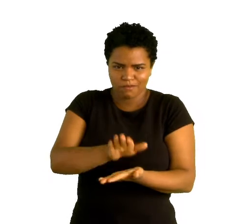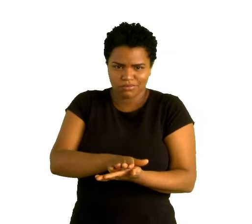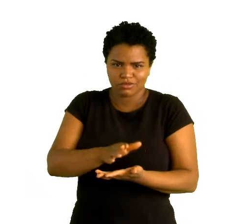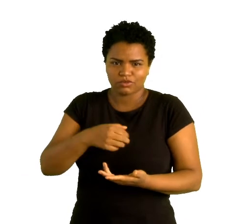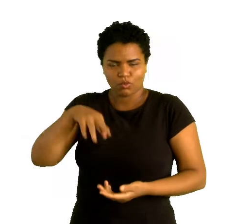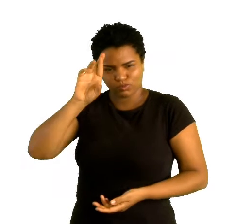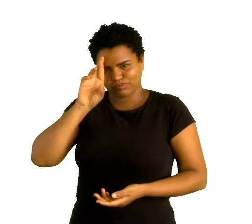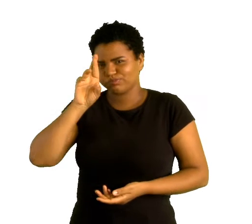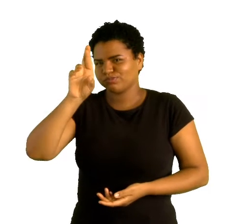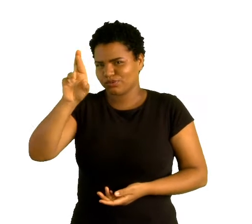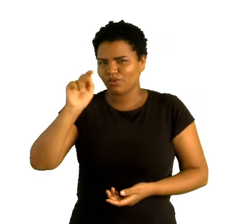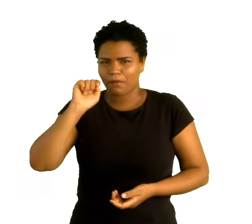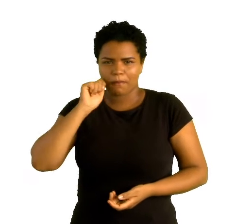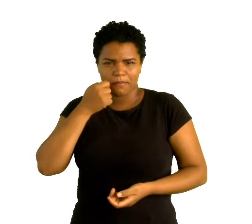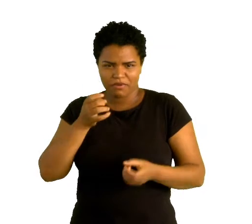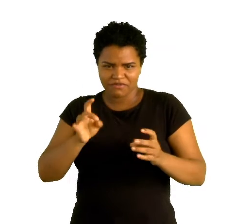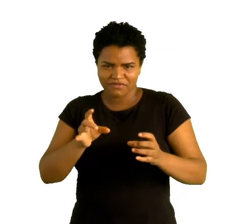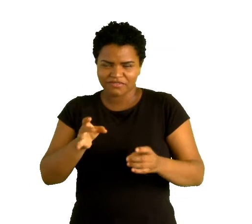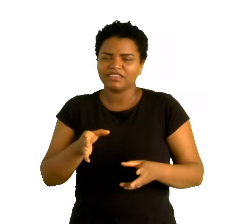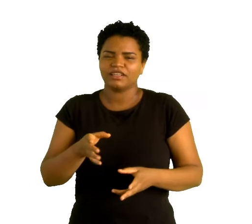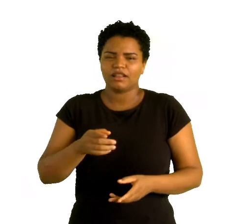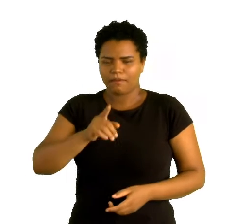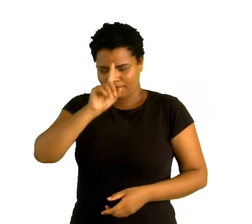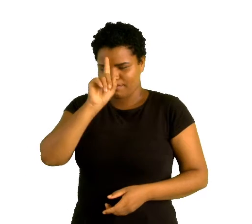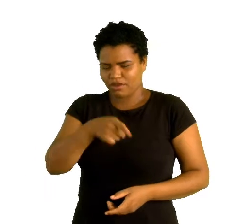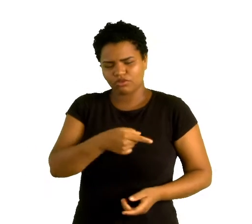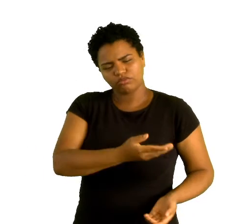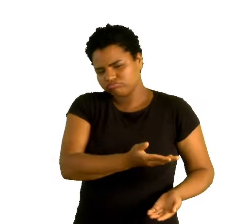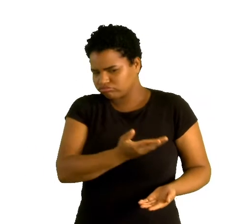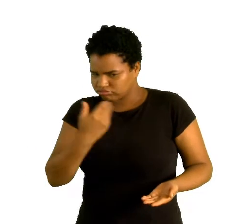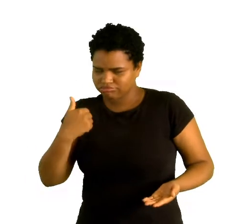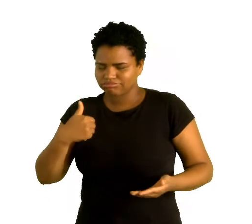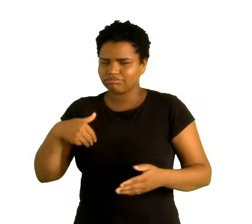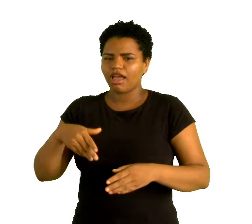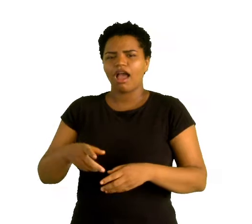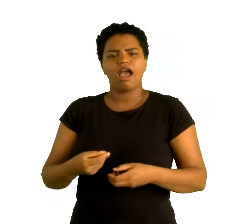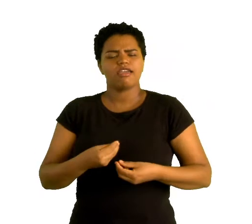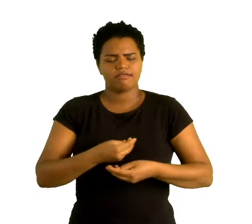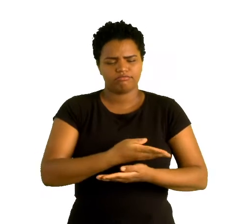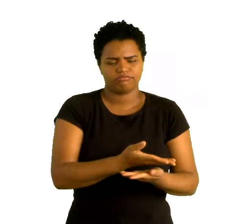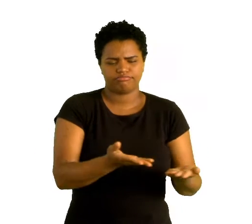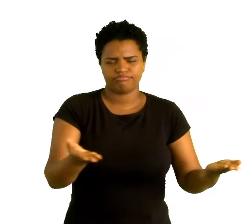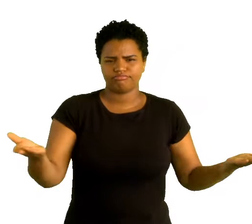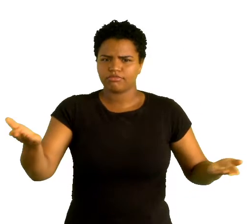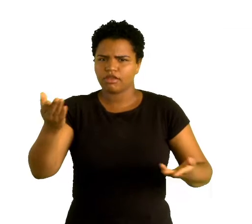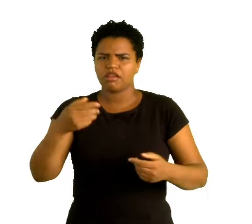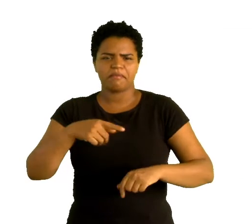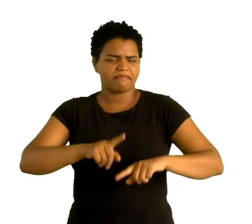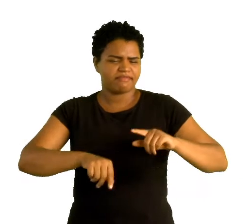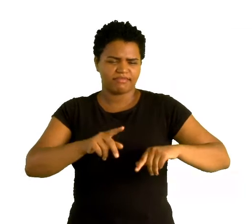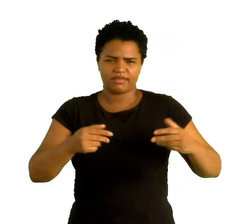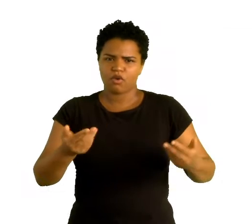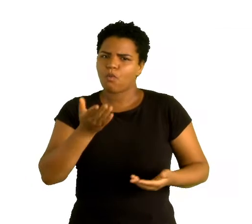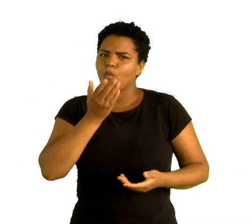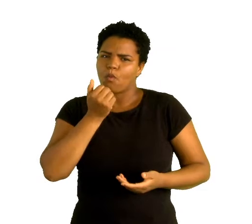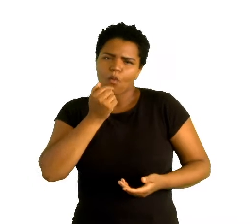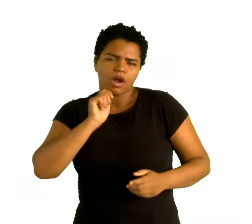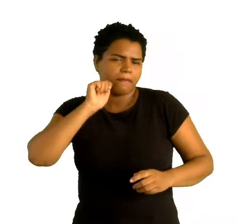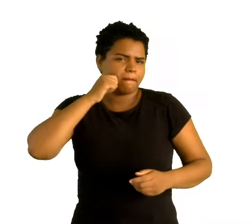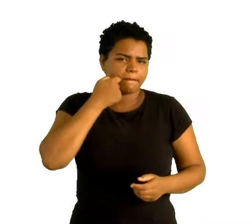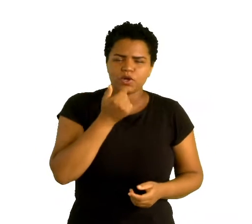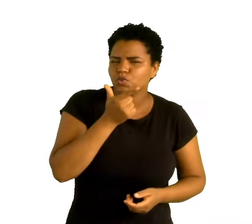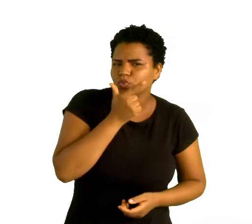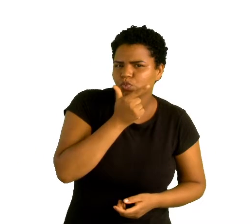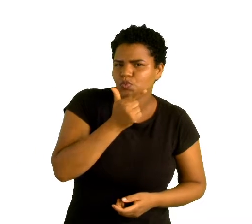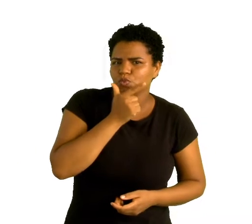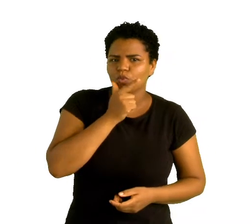mandou Pedro Malazarte entrar e serviu-lhe os mais finos produtos do seu estabelecimento: pãezinhos de queijo